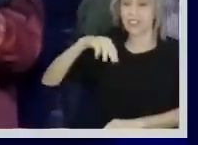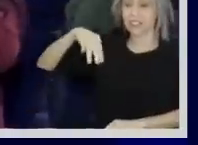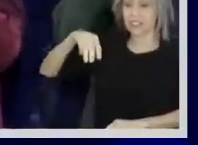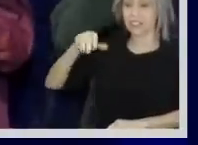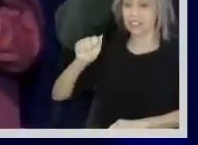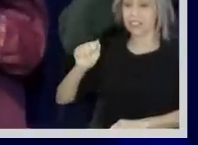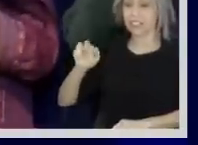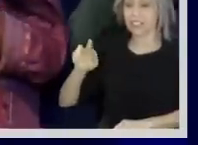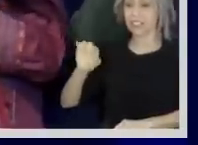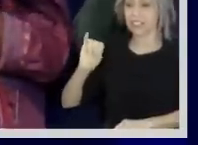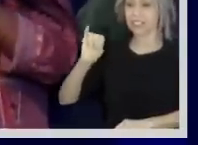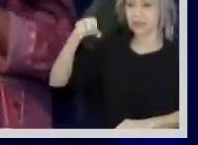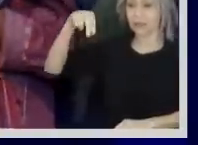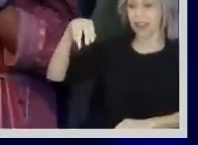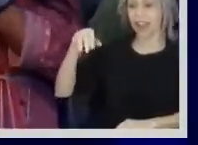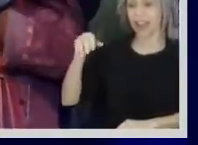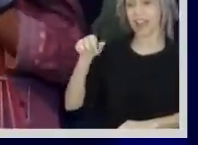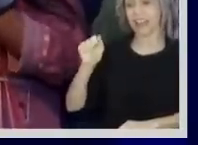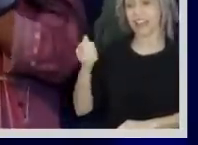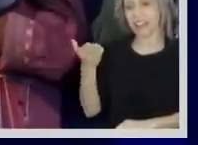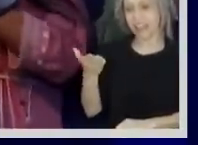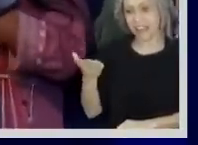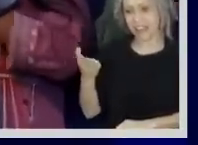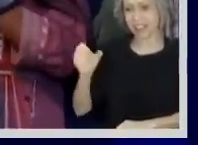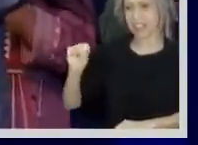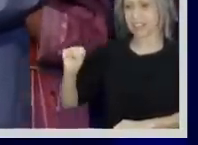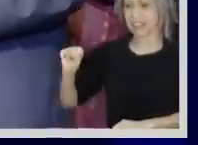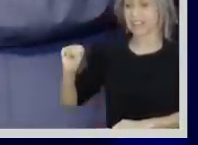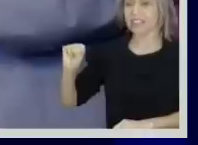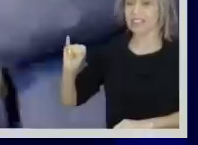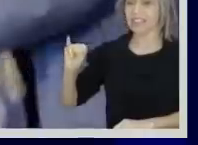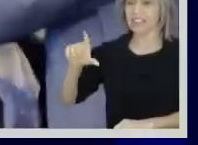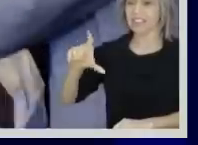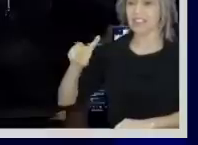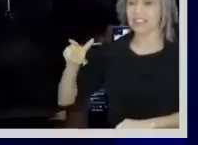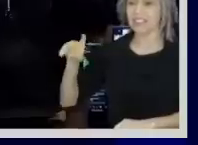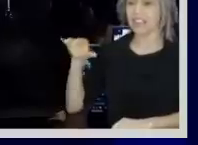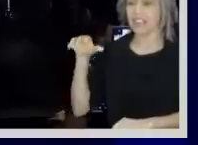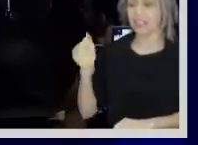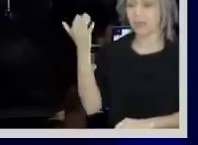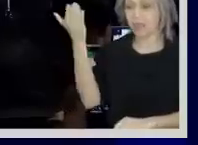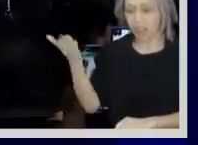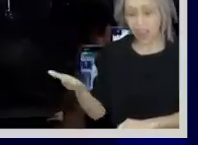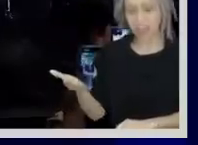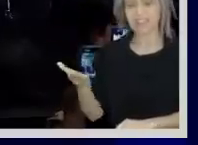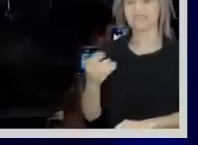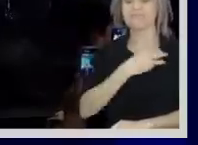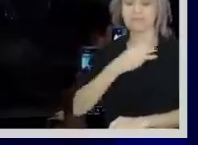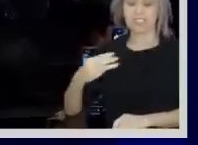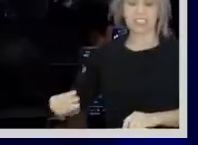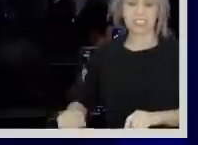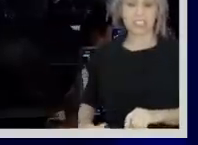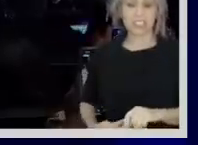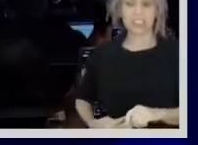futuro a ser uma vice, ou do Lula, ou do próprio Haddad, nada mais é do que a Tebet